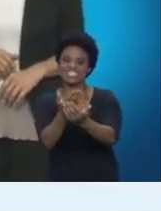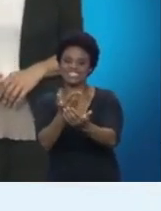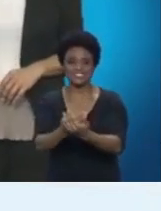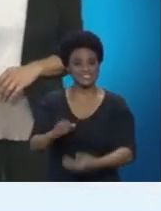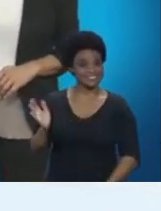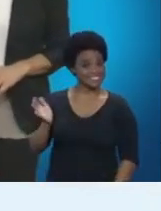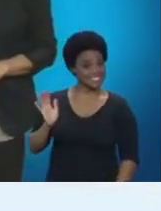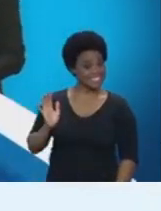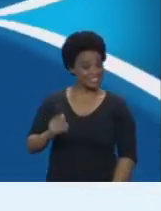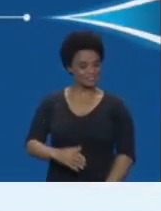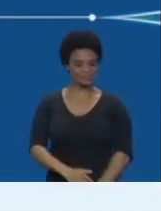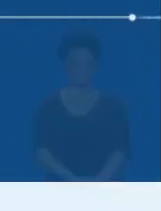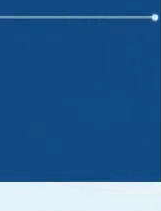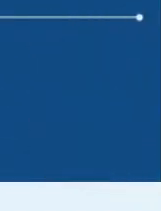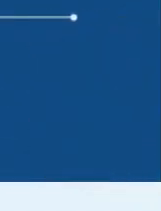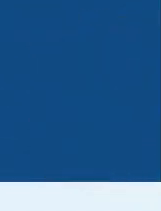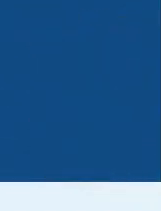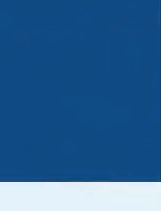até mais!